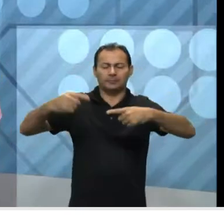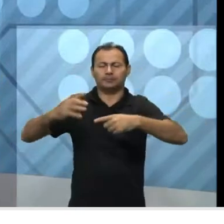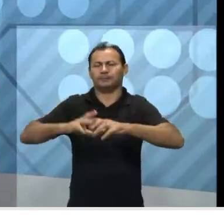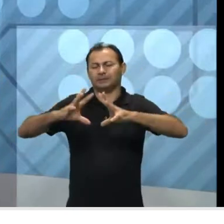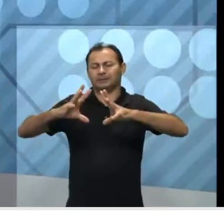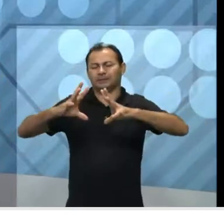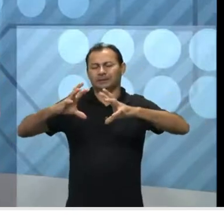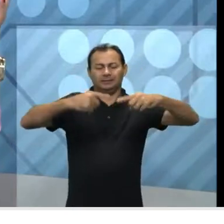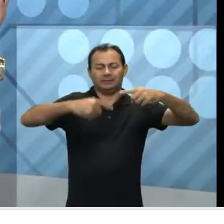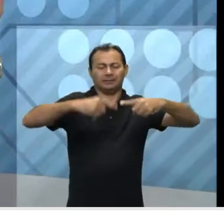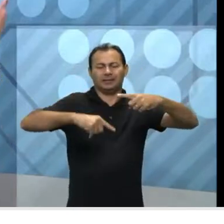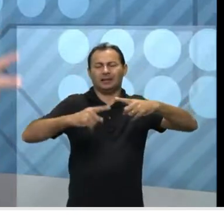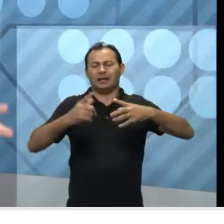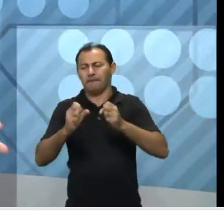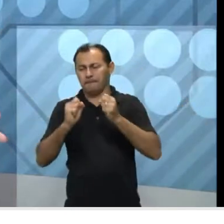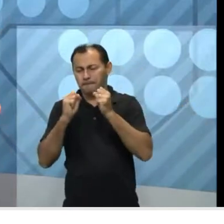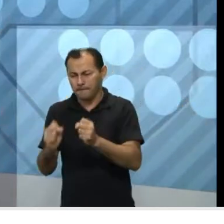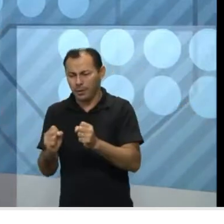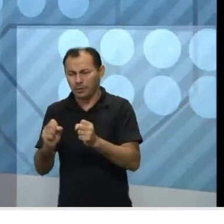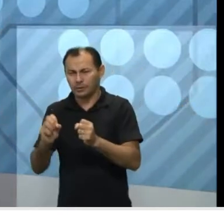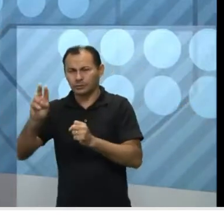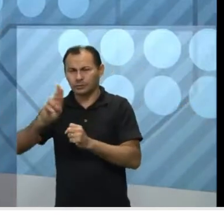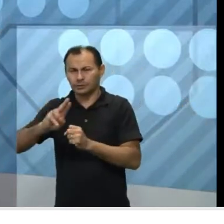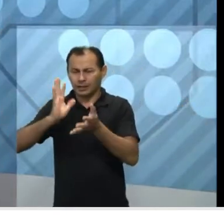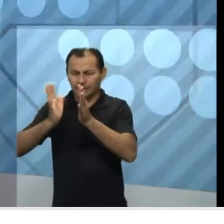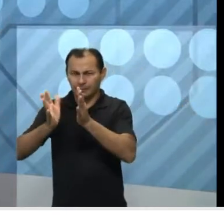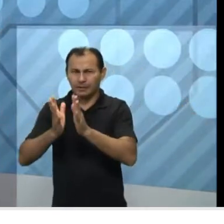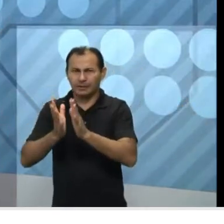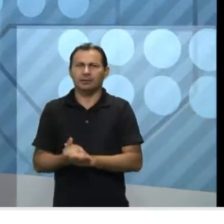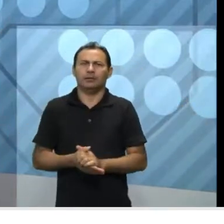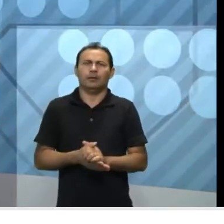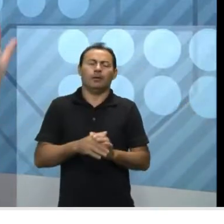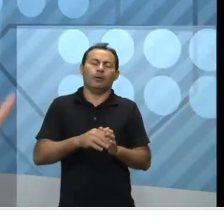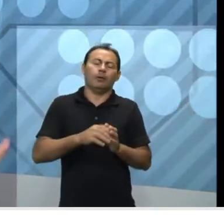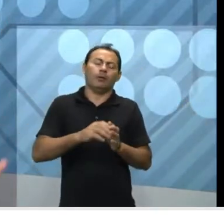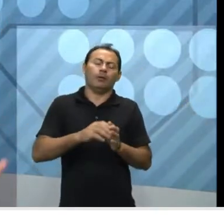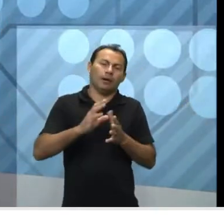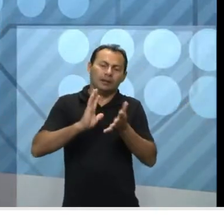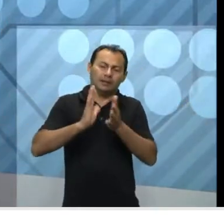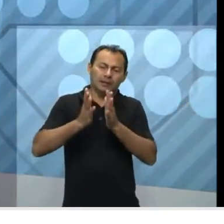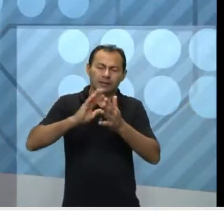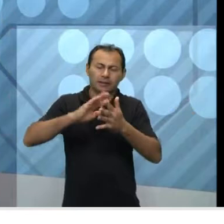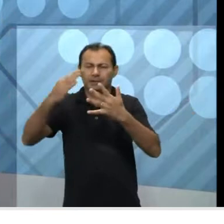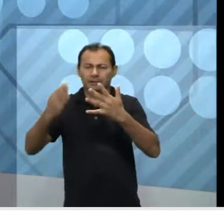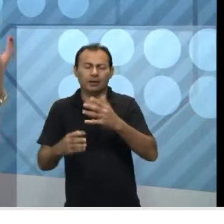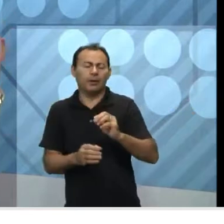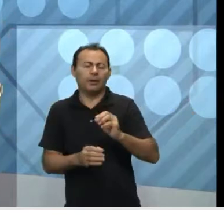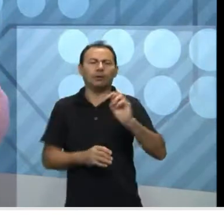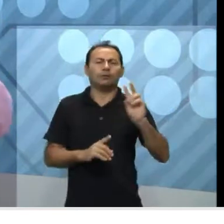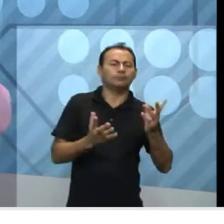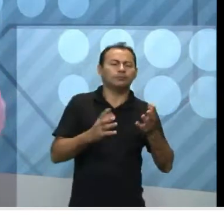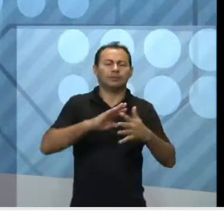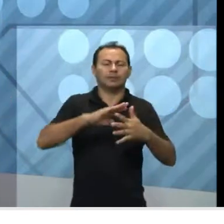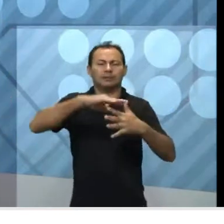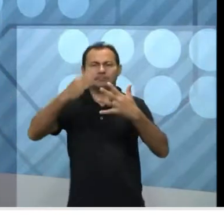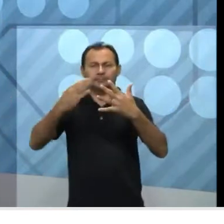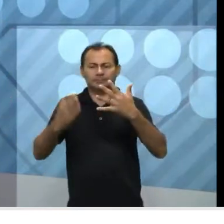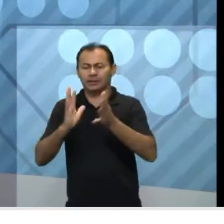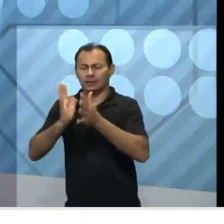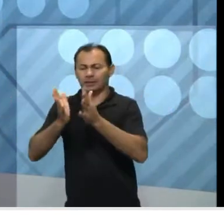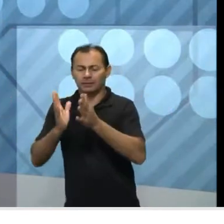utilizar a língua de sinais, ou no caso a Libras ou não, isso estava muito forte acontecendo. E aí